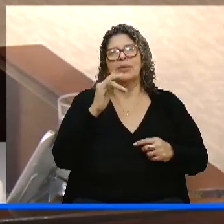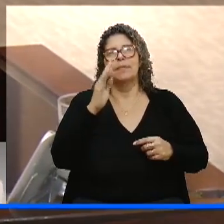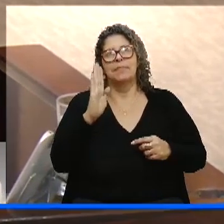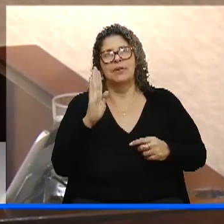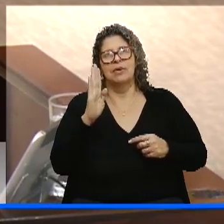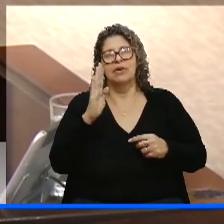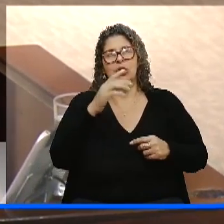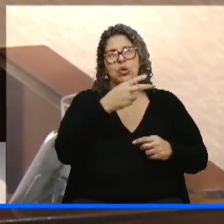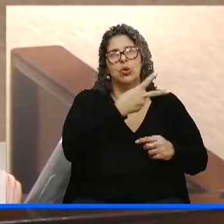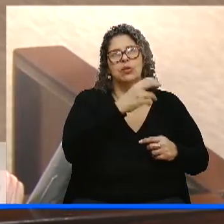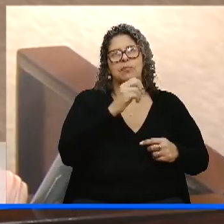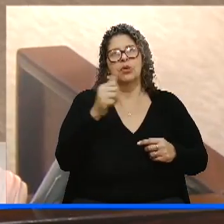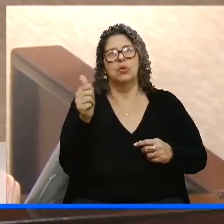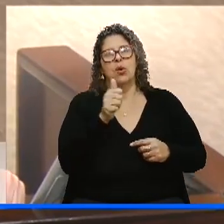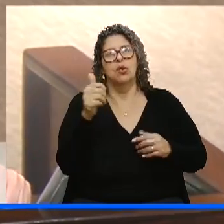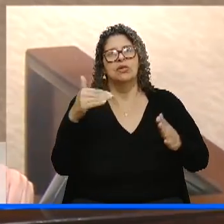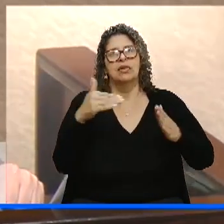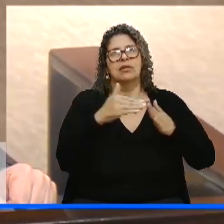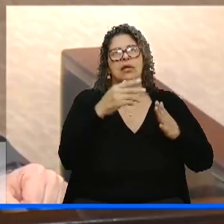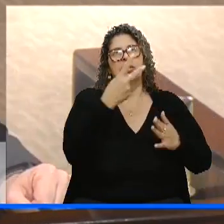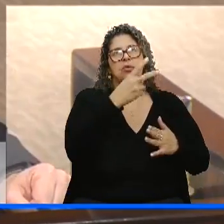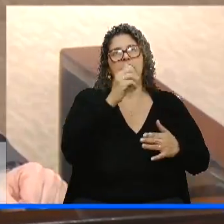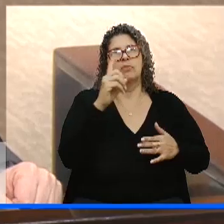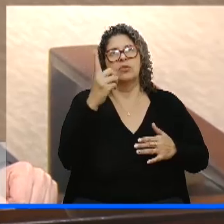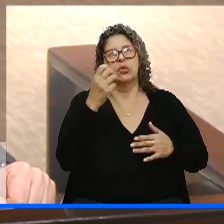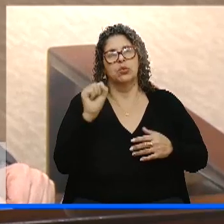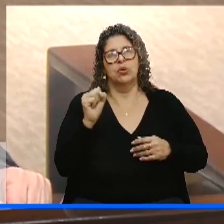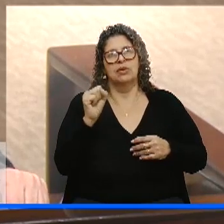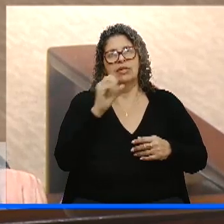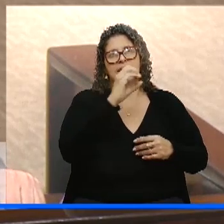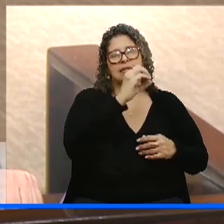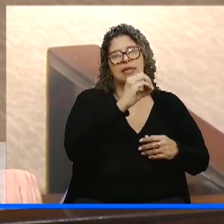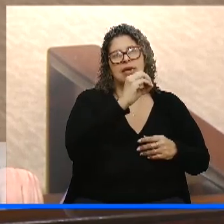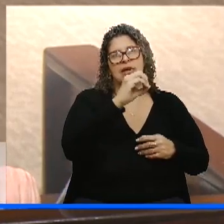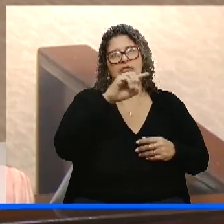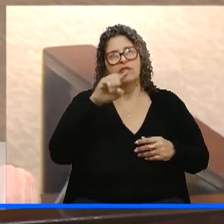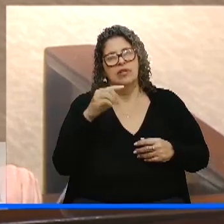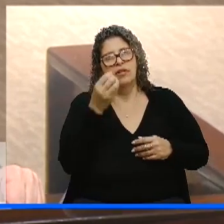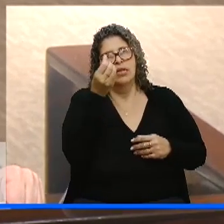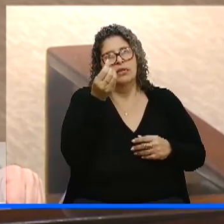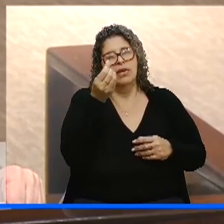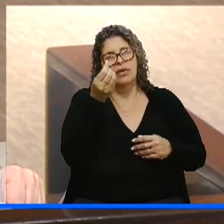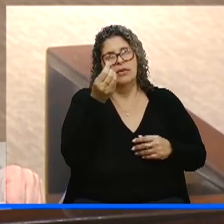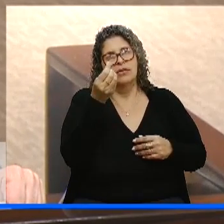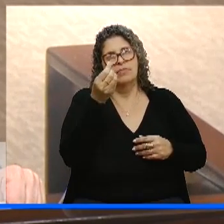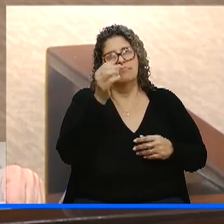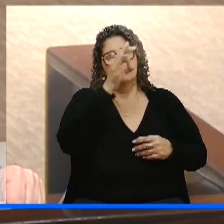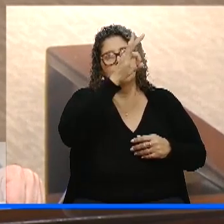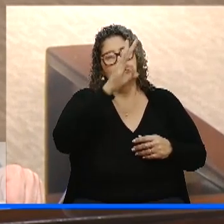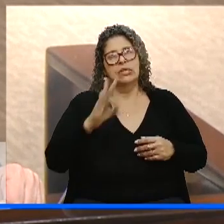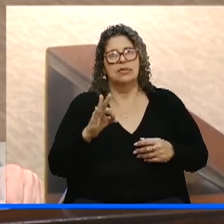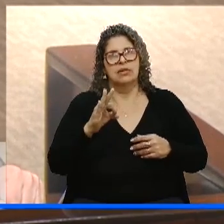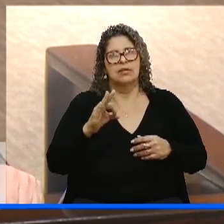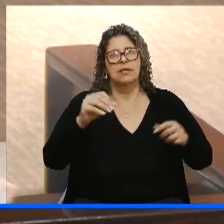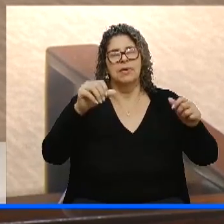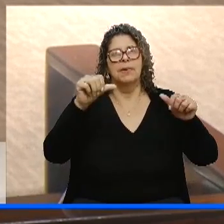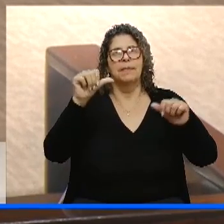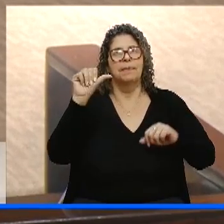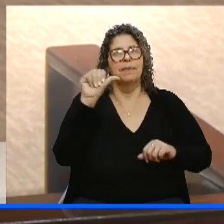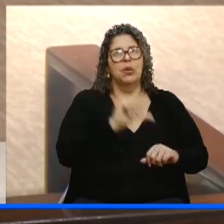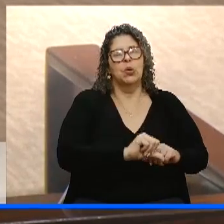2011 e 2018 que foi de 0,6 por cento pior do que a taxa de